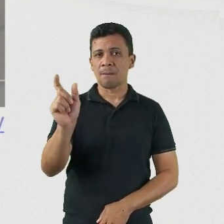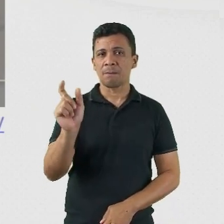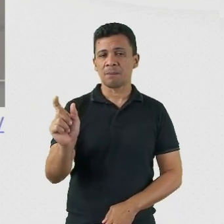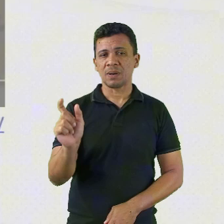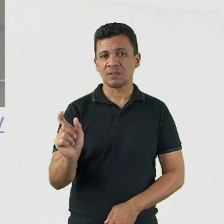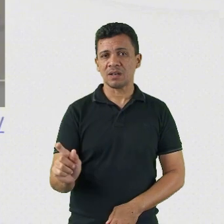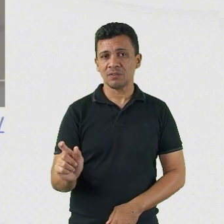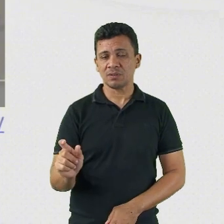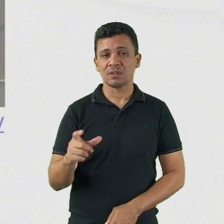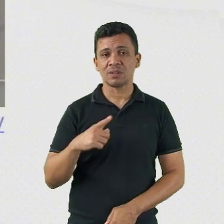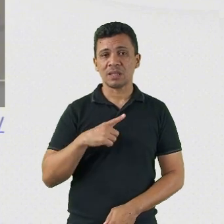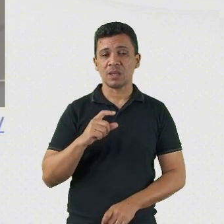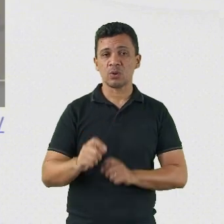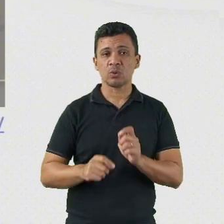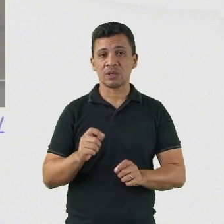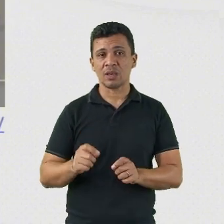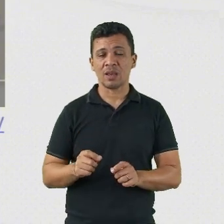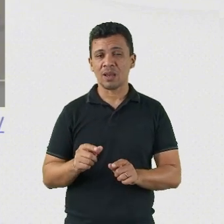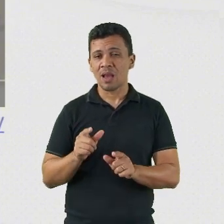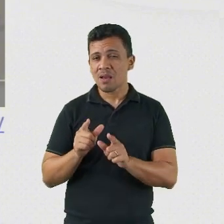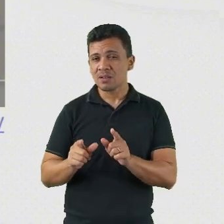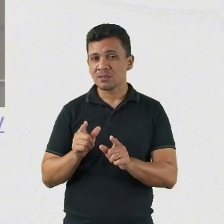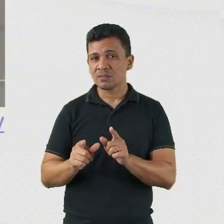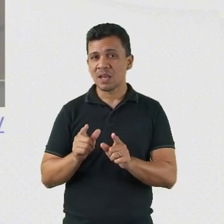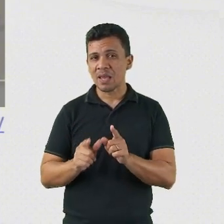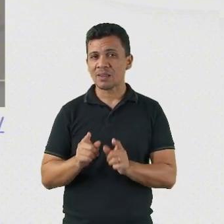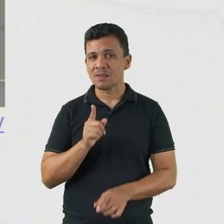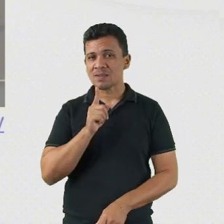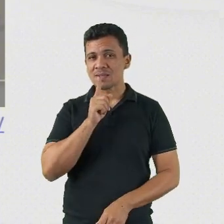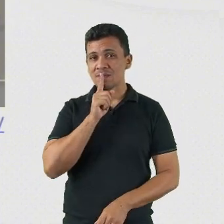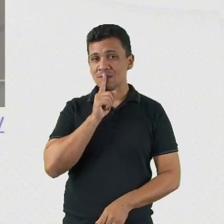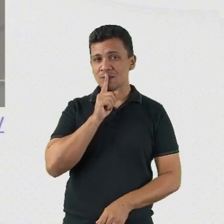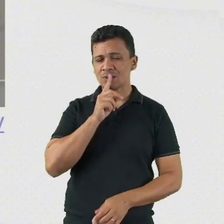têm letras silenciosas. O que quer dizer